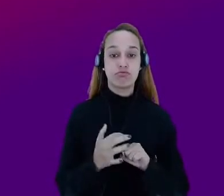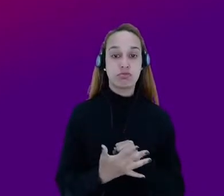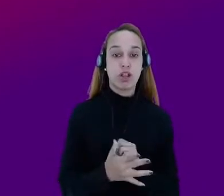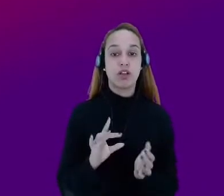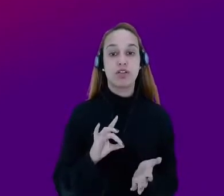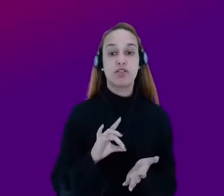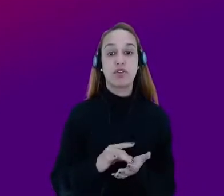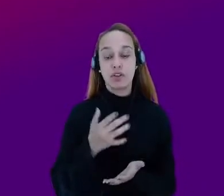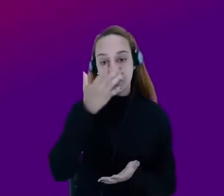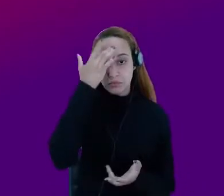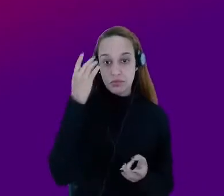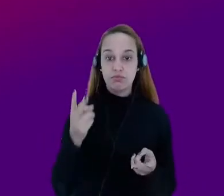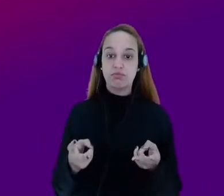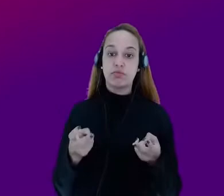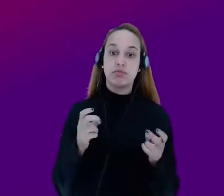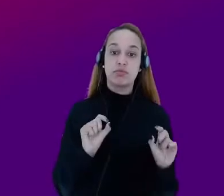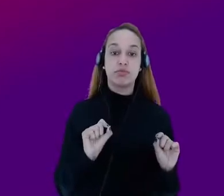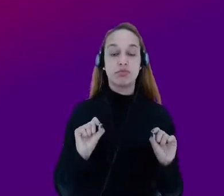atenção nisso.